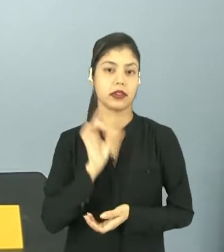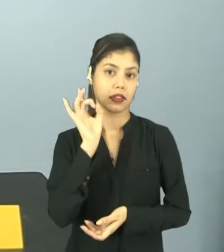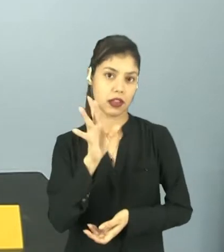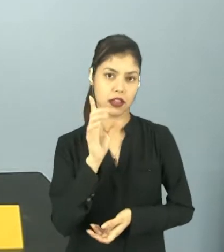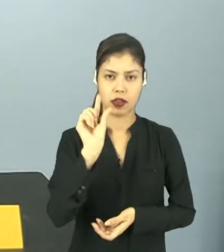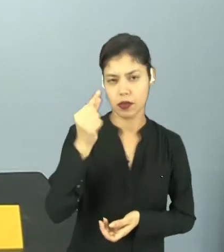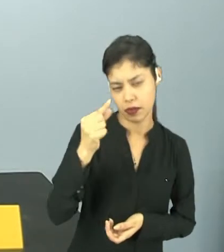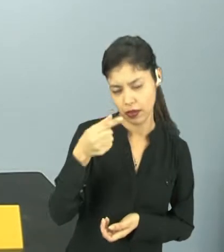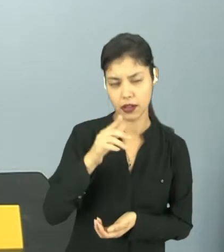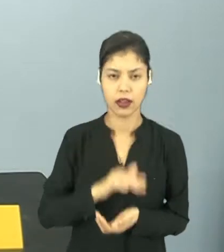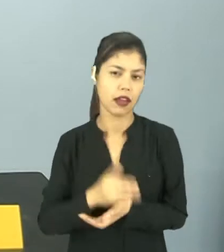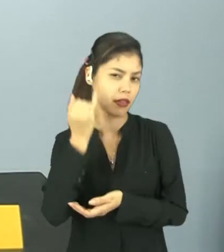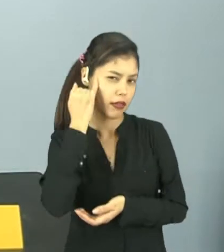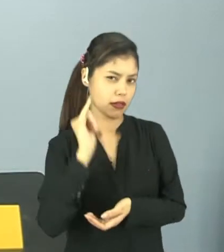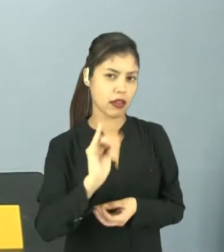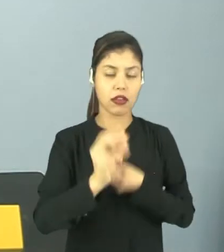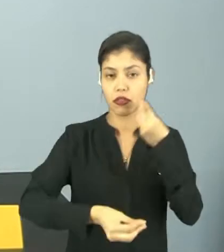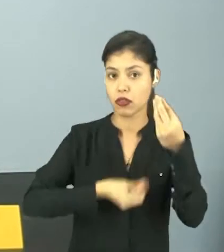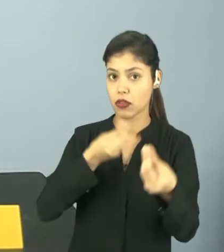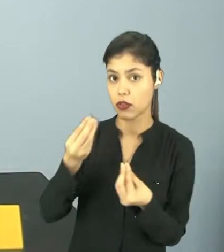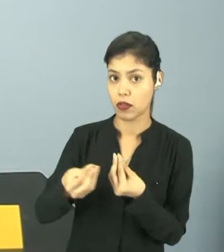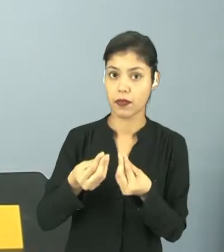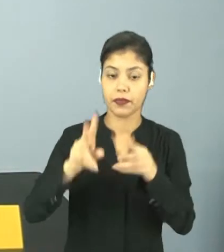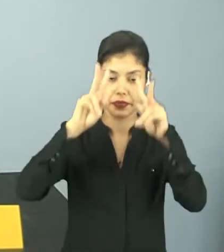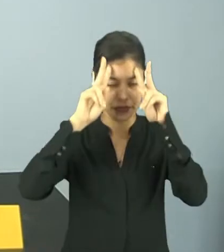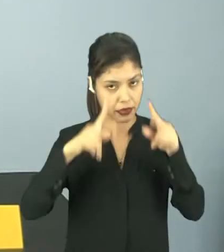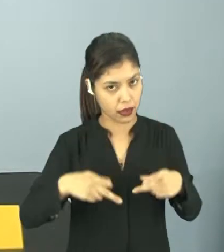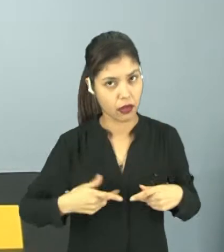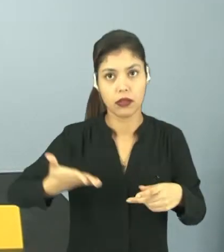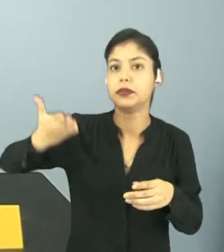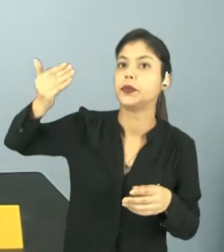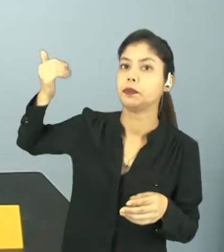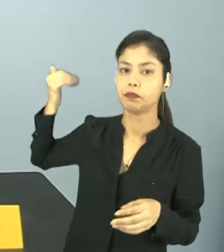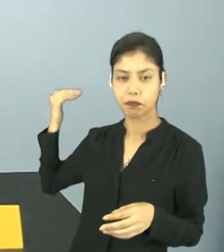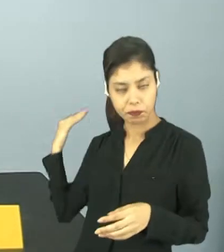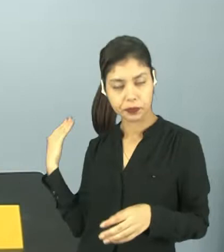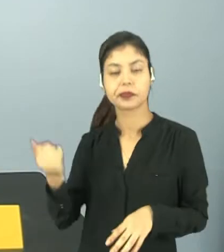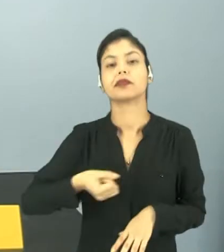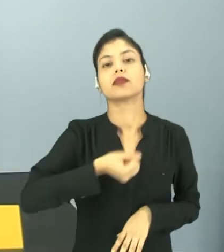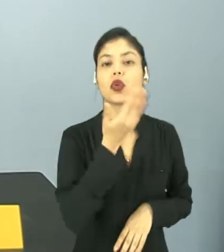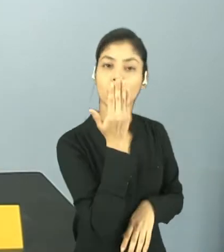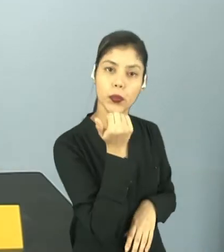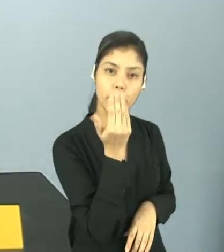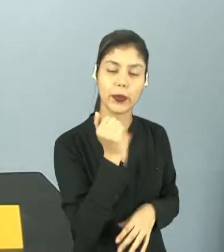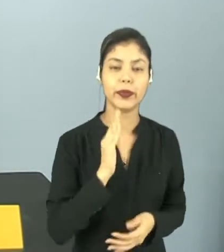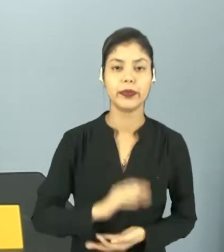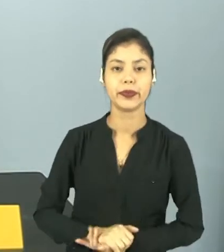ter um pouquinho da ideia de como seres humanos se alimentavam no passado.